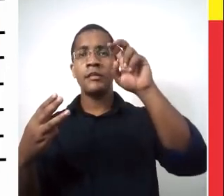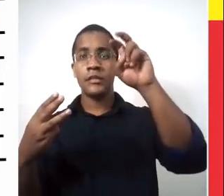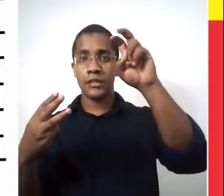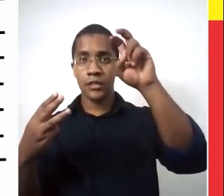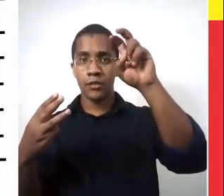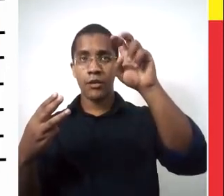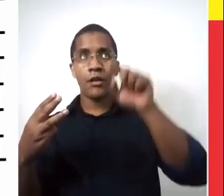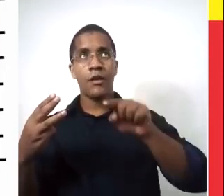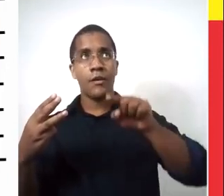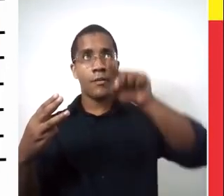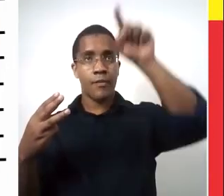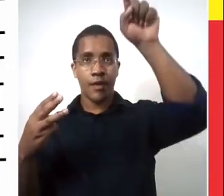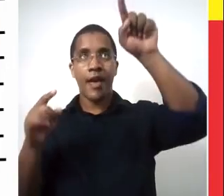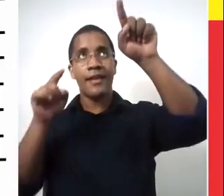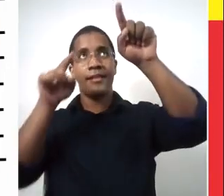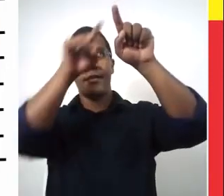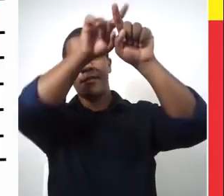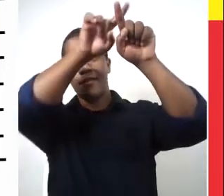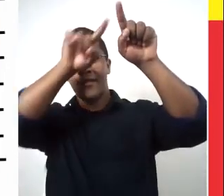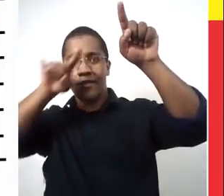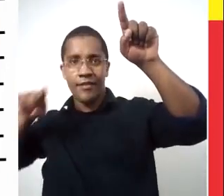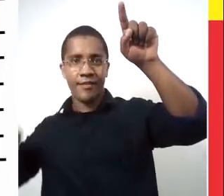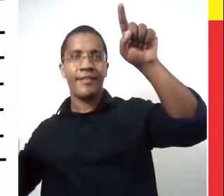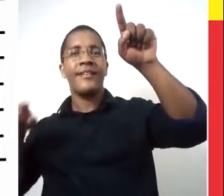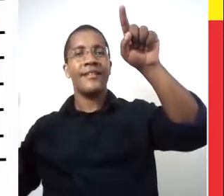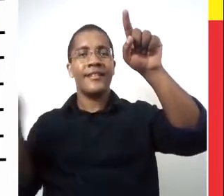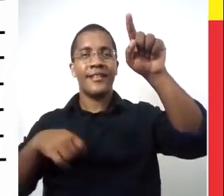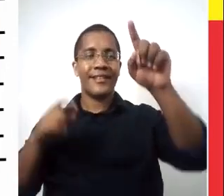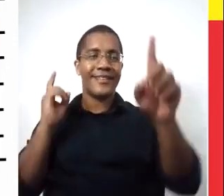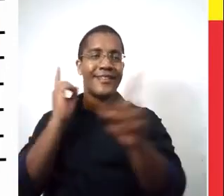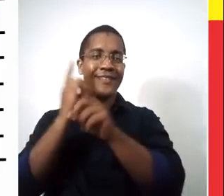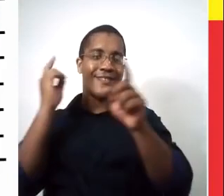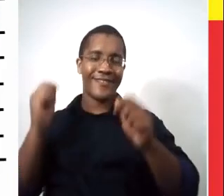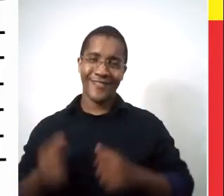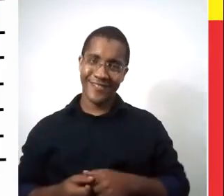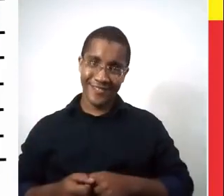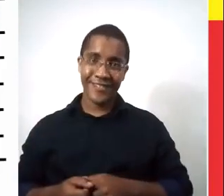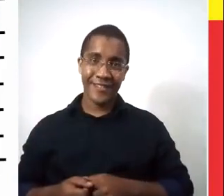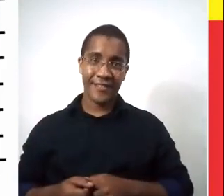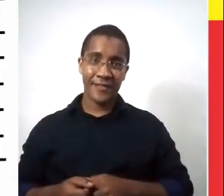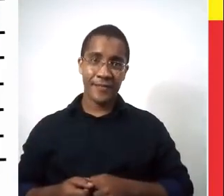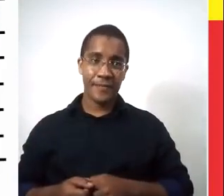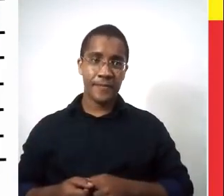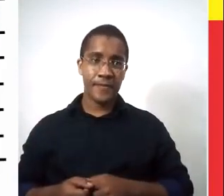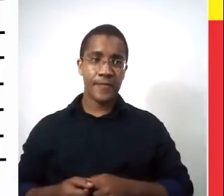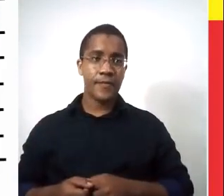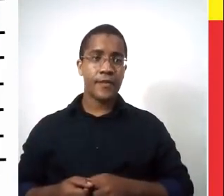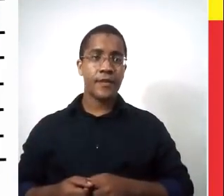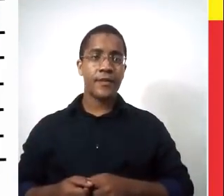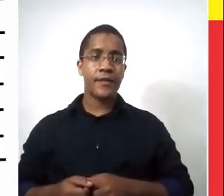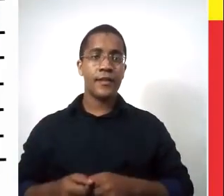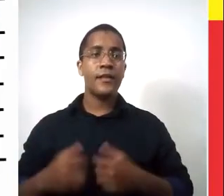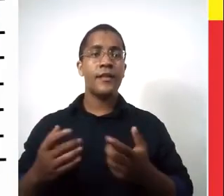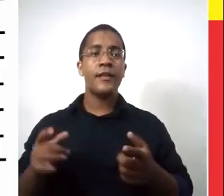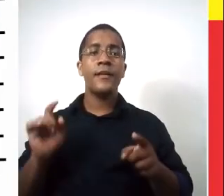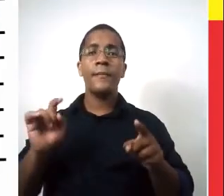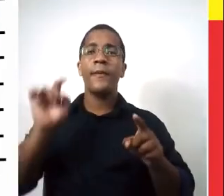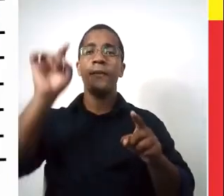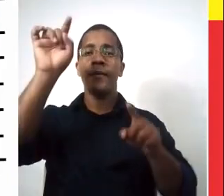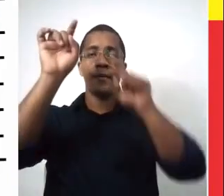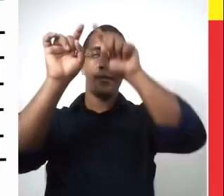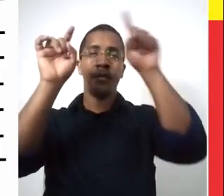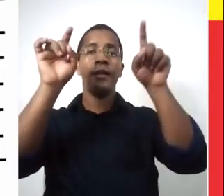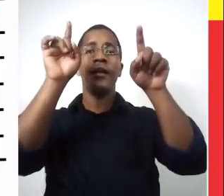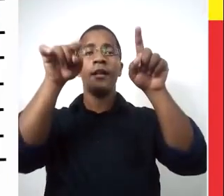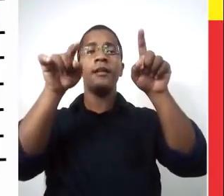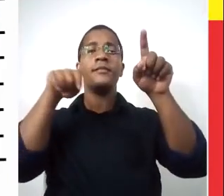no y. Então, eu vou subir. E o 5 eu vou encontrar com o 3 e tem o encontro dela, que é o ponto,